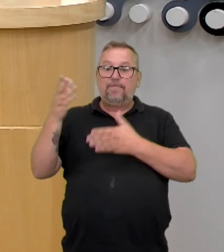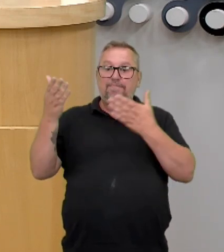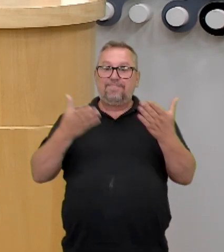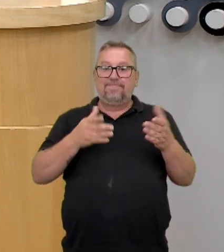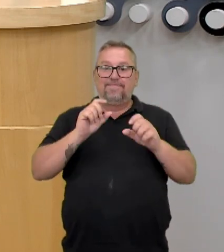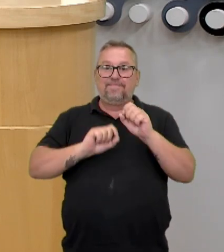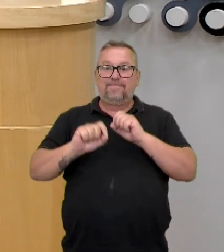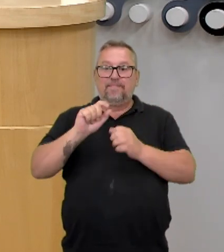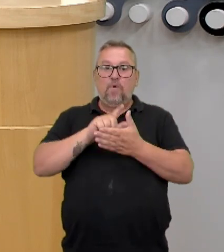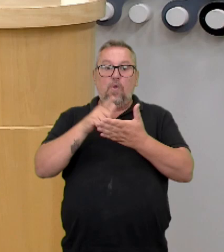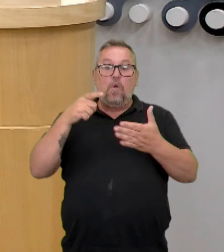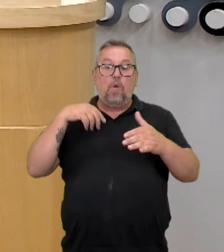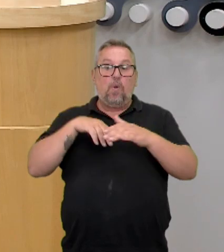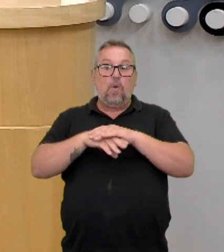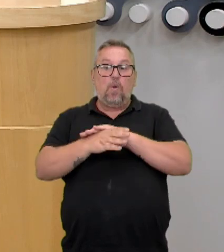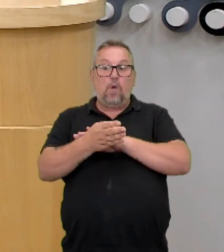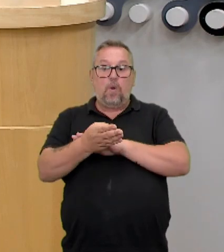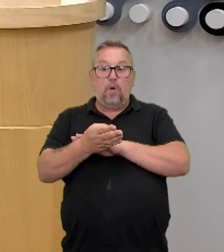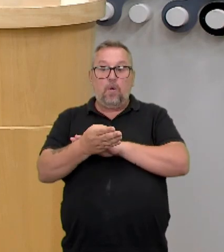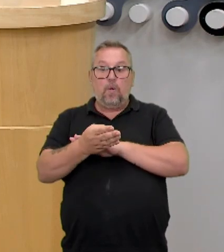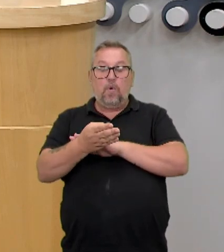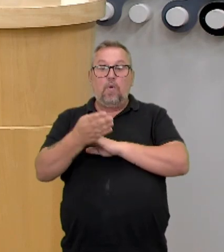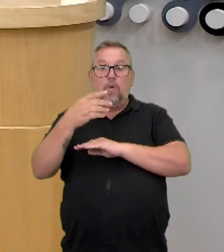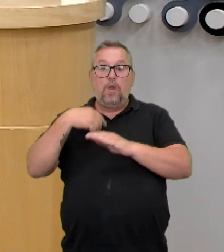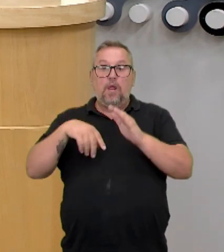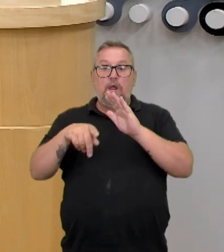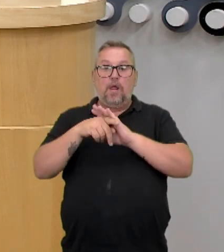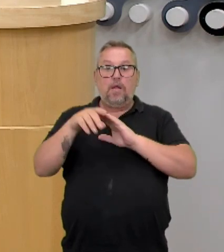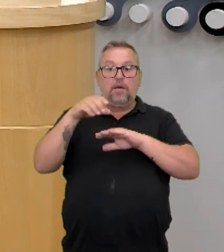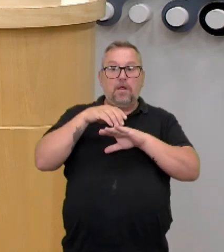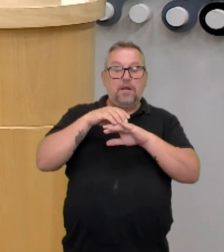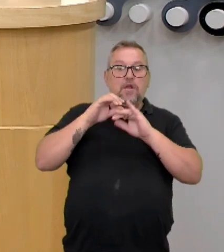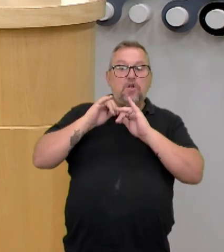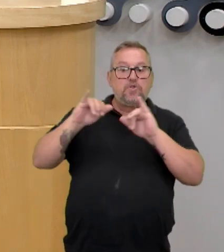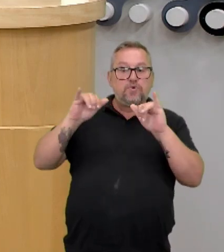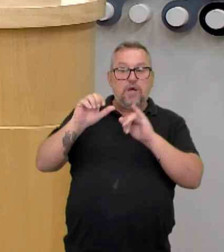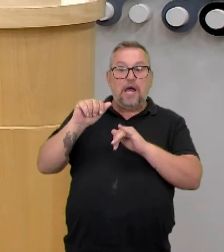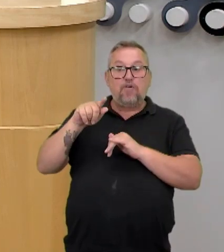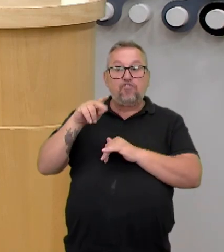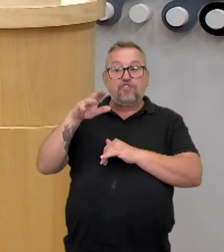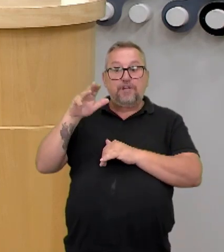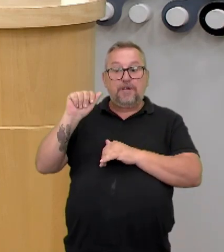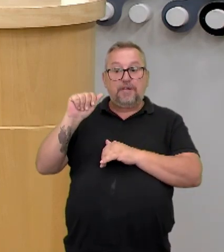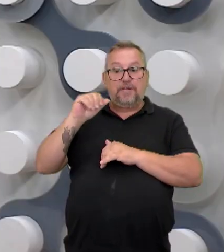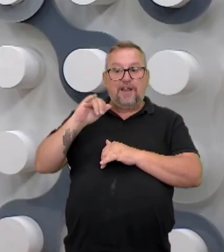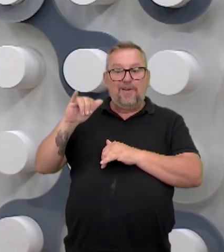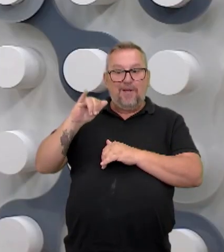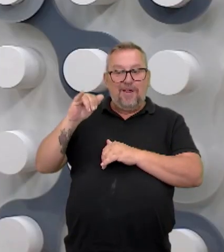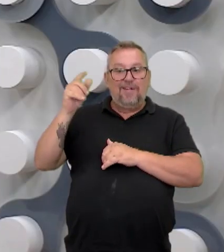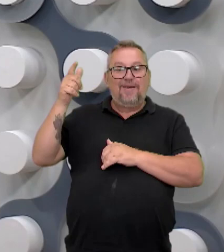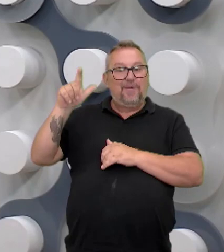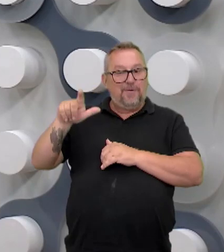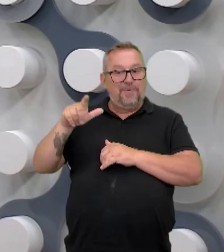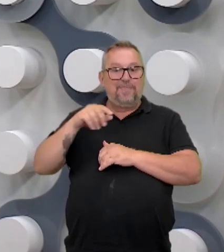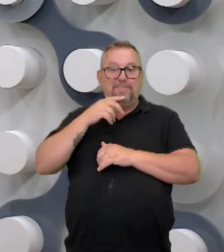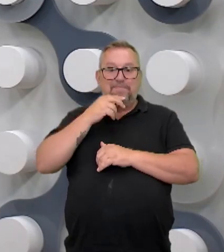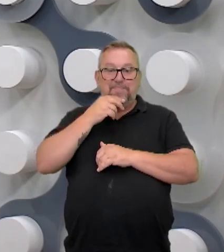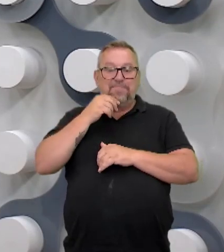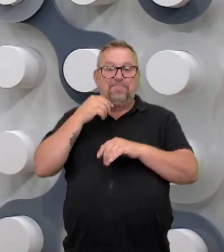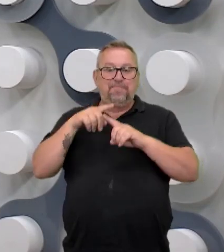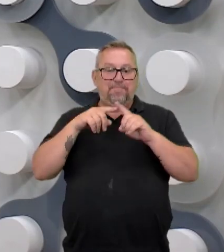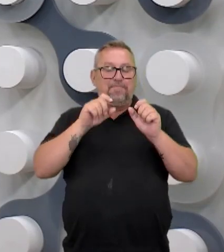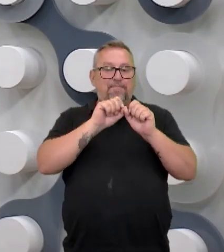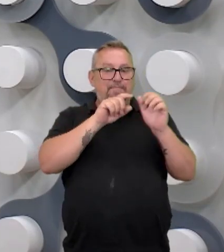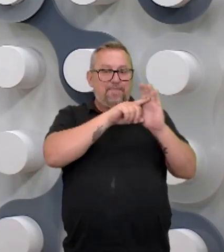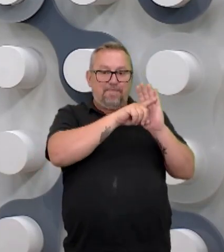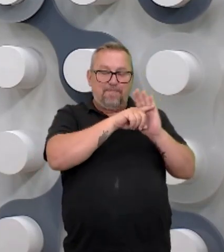Os jornais tradicionais, eles são clientes das agências de notícia. Sim. E aí é uma outra possibilidade, né? Você tem uma notícia checada lá no